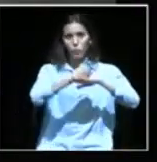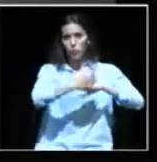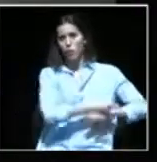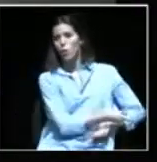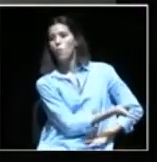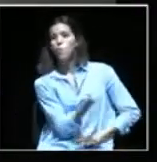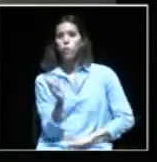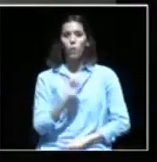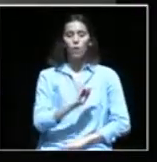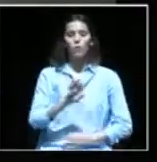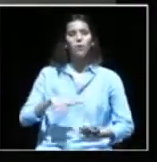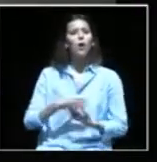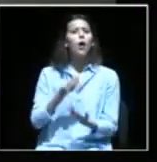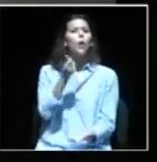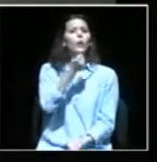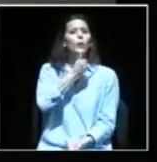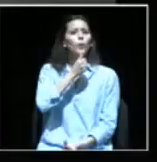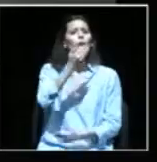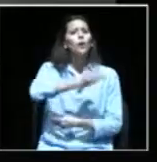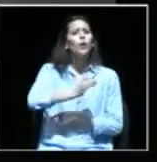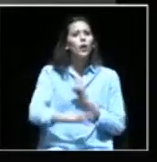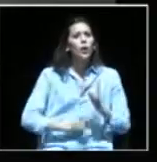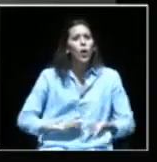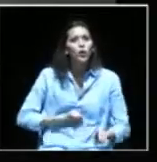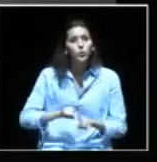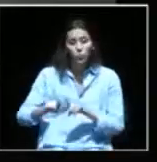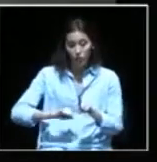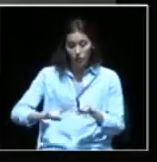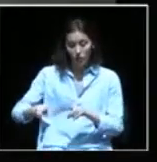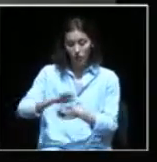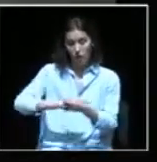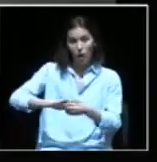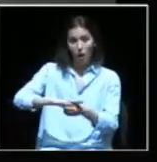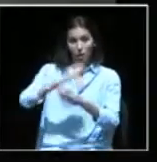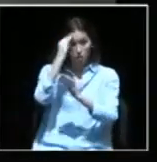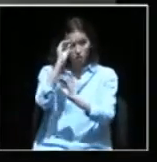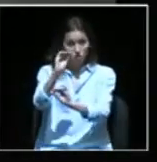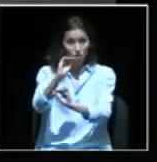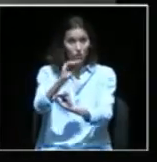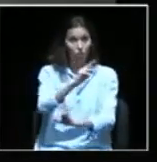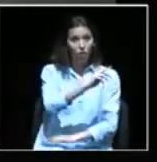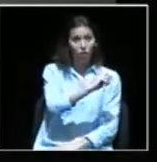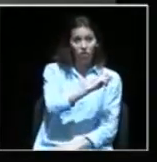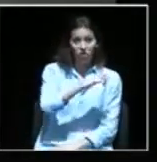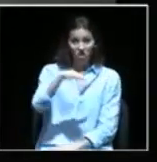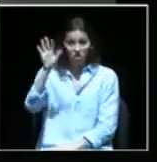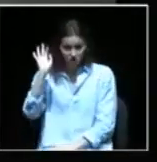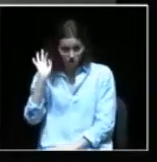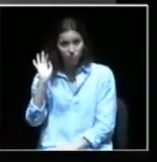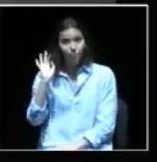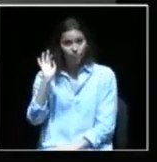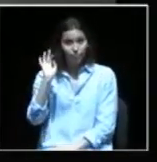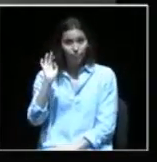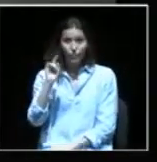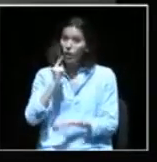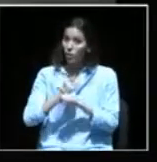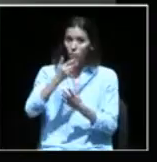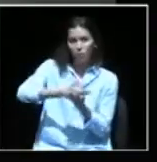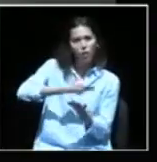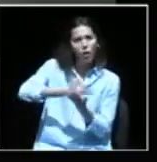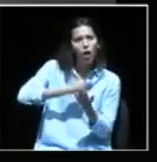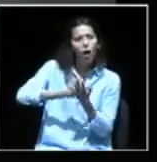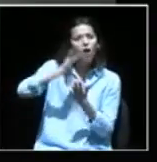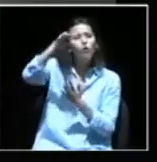da universalidade deste direito. Em vez de uma política na área da educação, teremos 300. Há ainda questões que o diploma remete para a